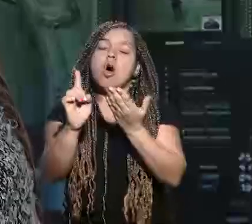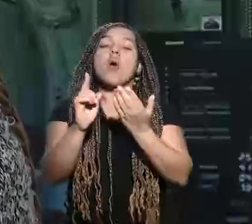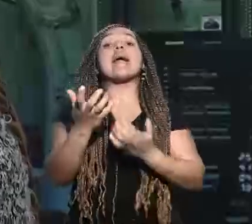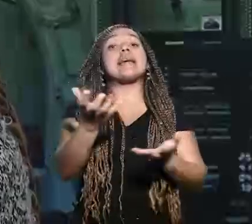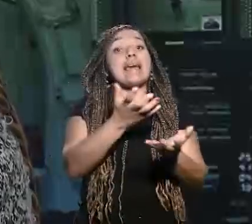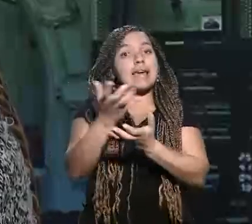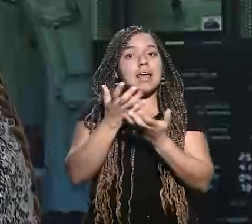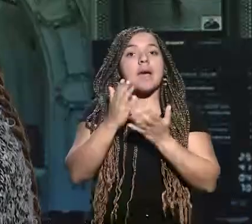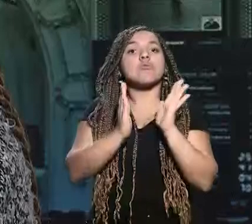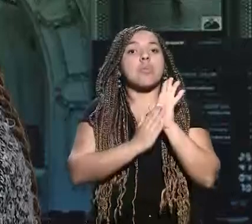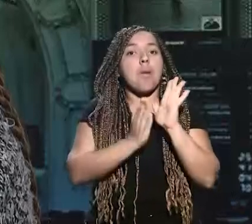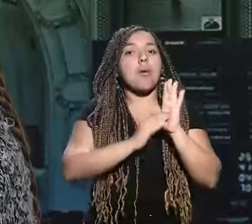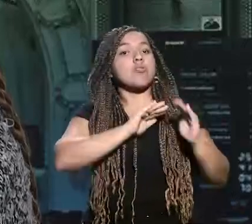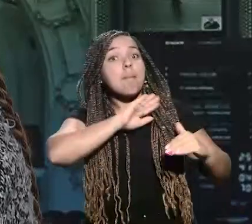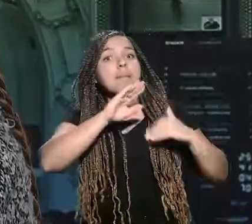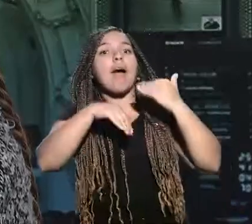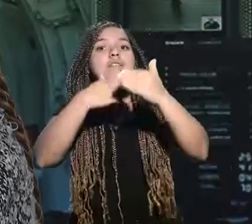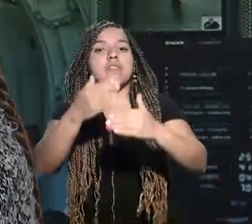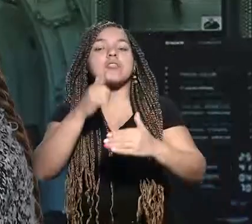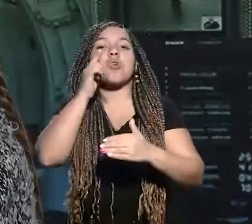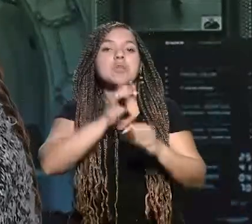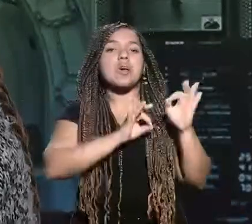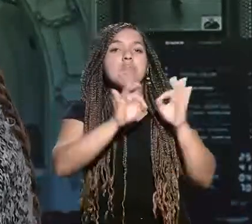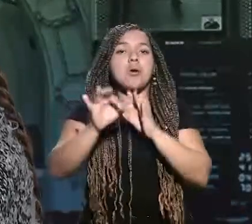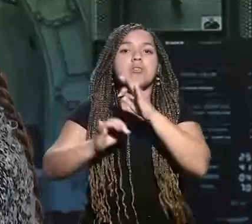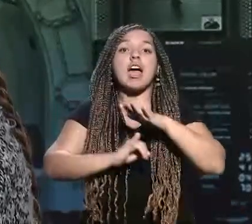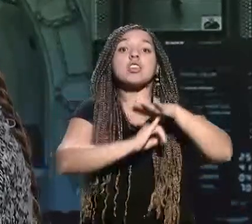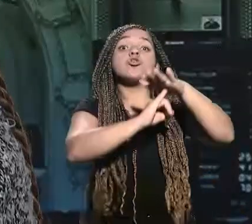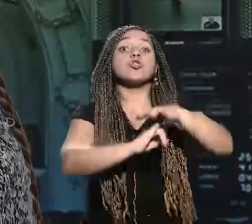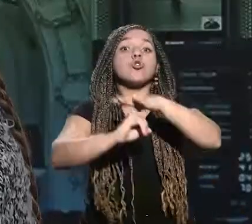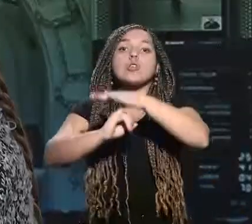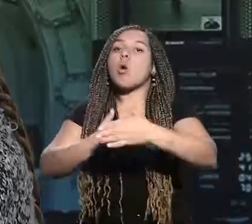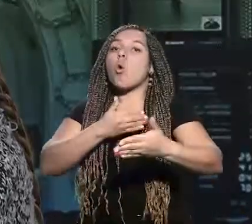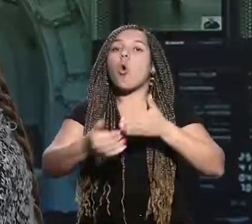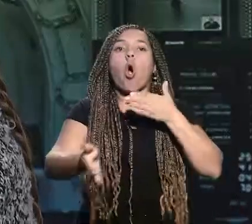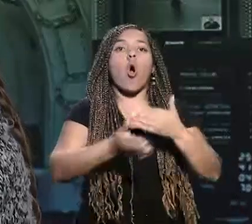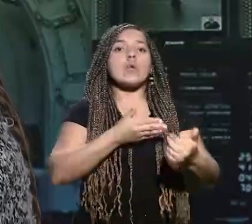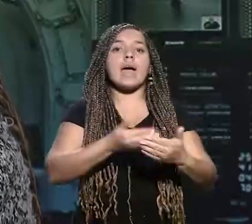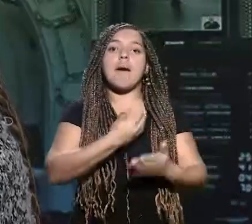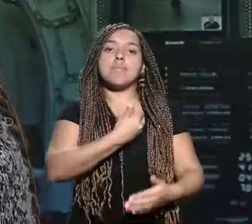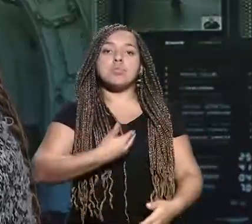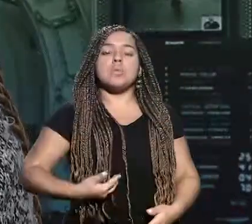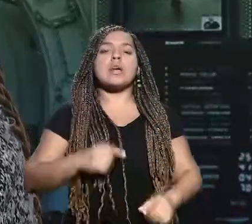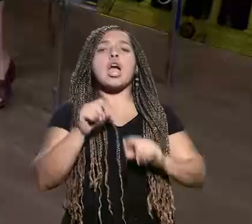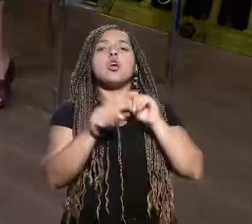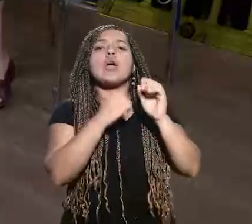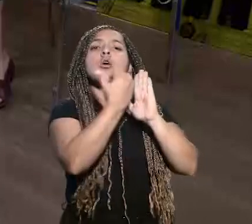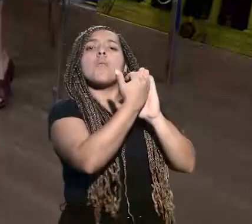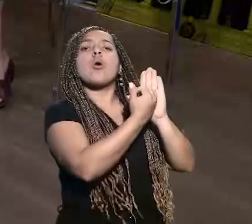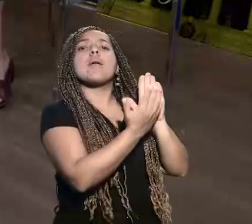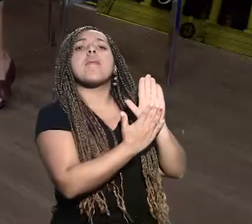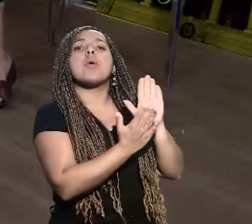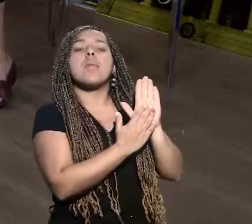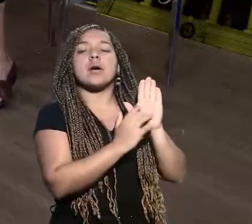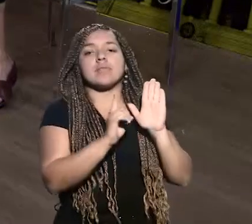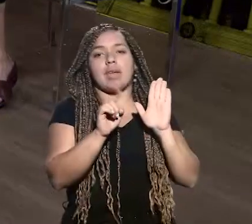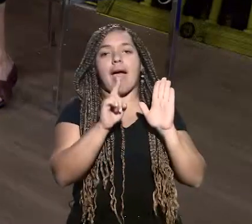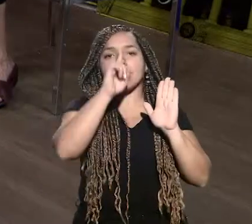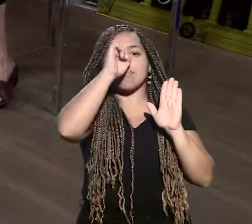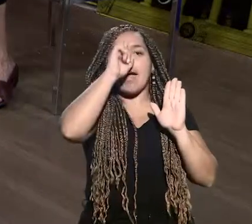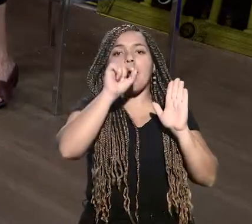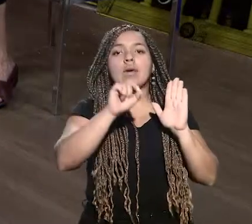proposta é que a gente avance em um projeto no âmbito do Estado para as instituições públicas, né? E o que ele propõe no programa? A ideia é que